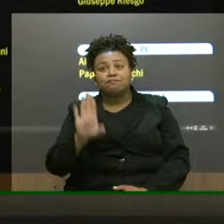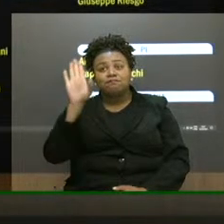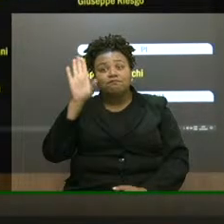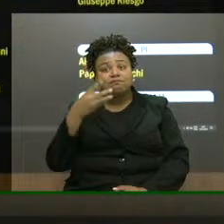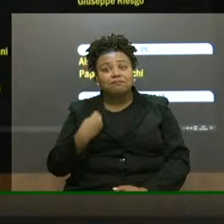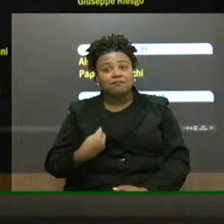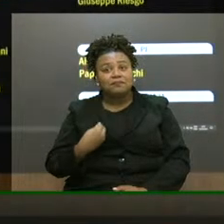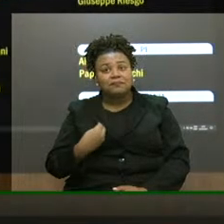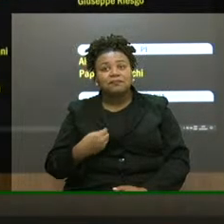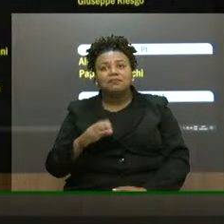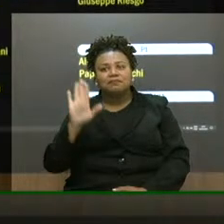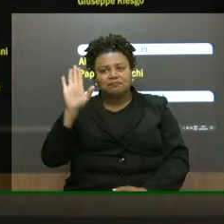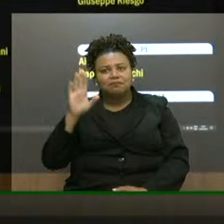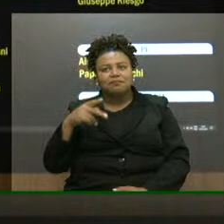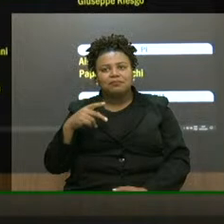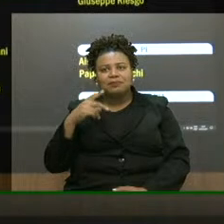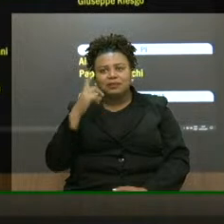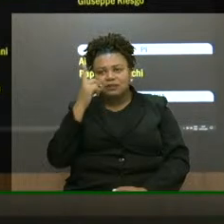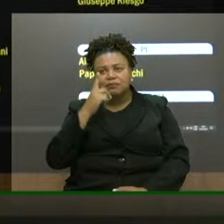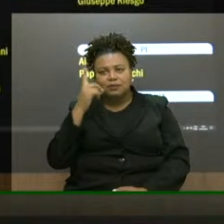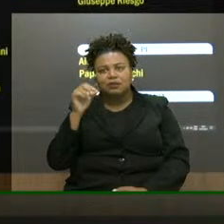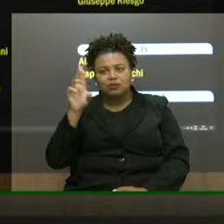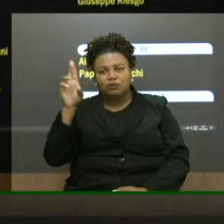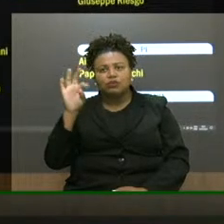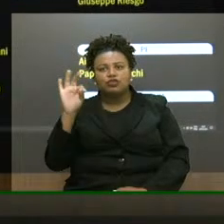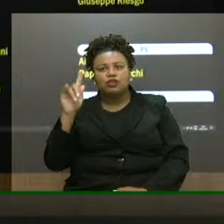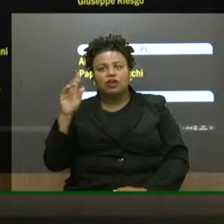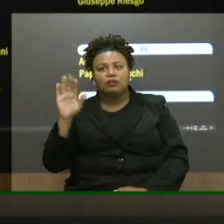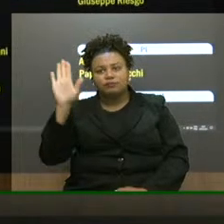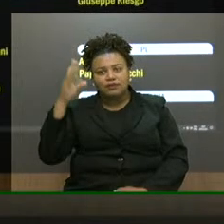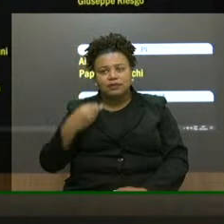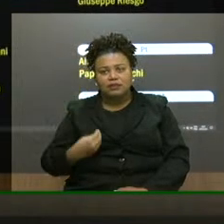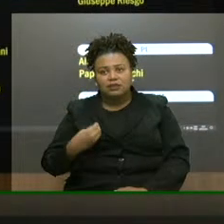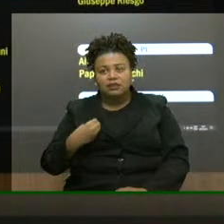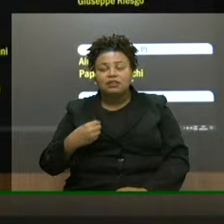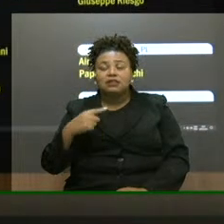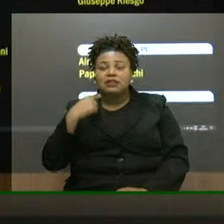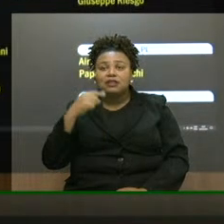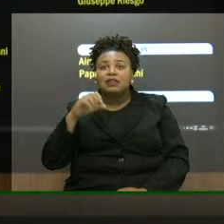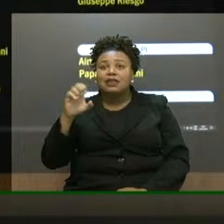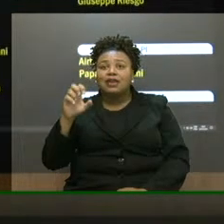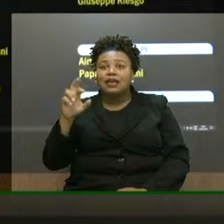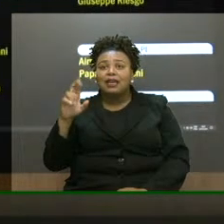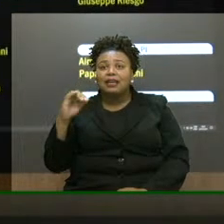Presente, presidente. Thiago Duarte. Thiago Duarte, presente. Eric Lins.